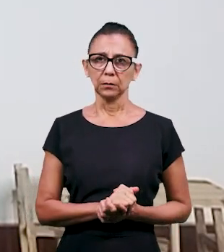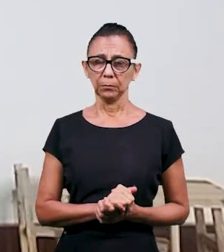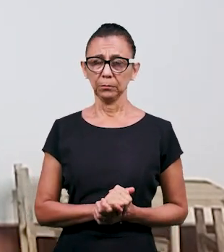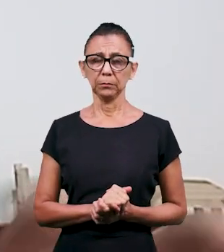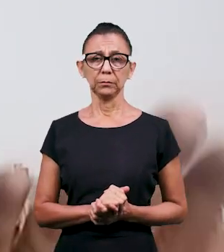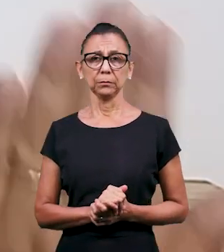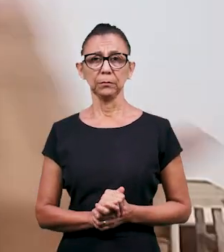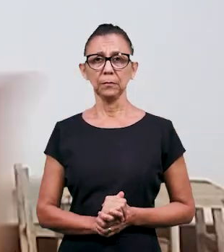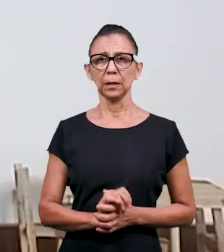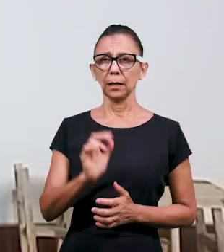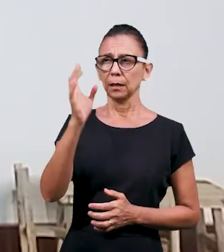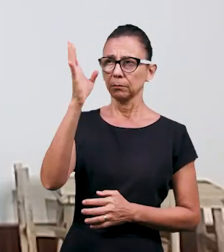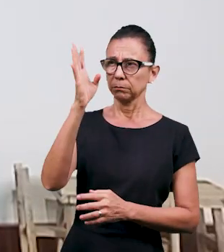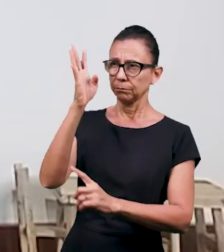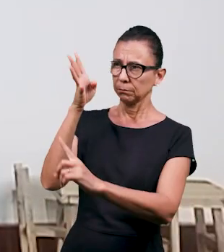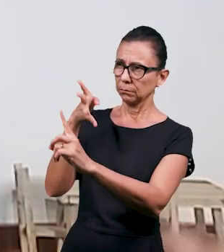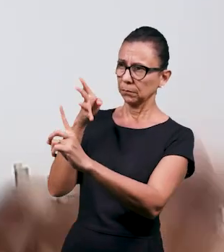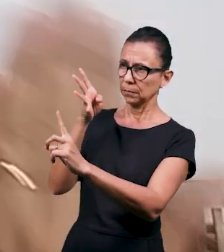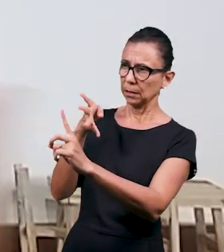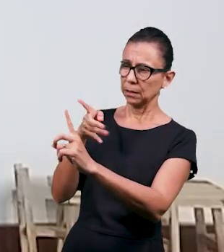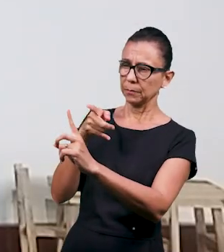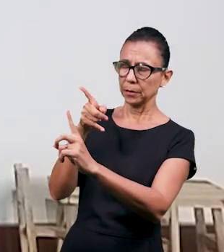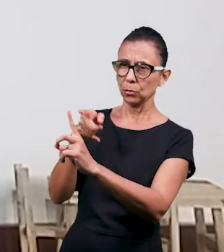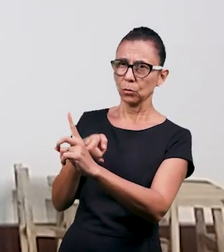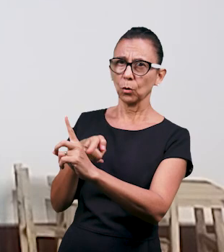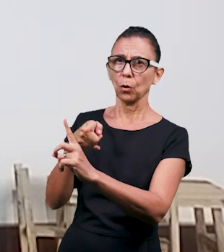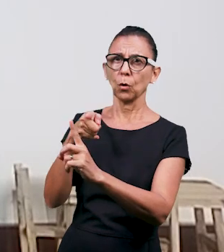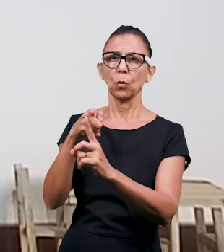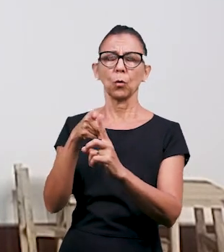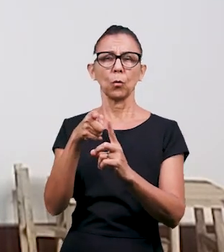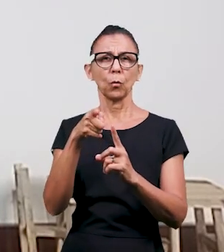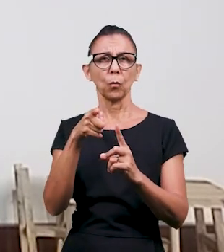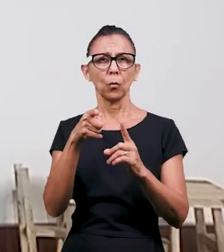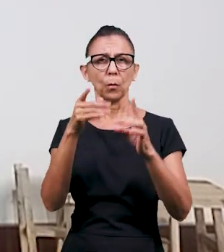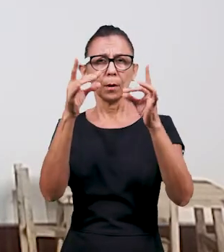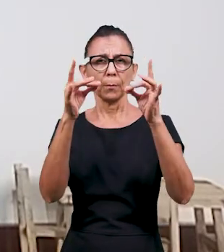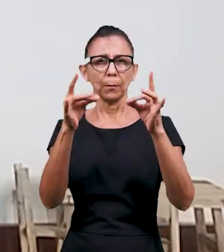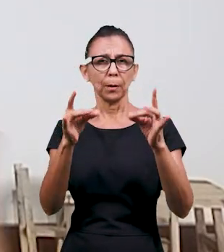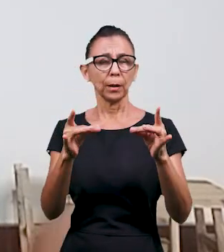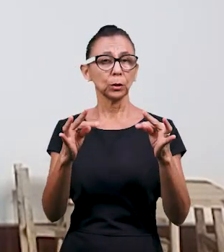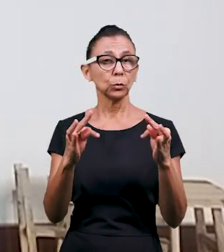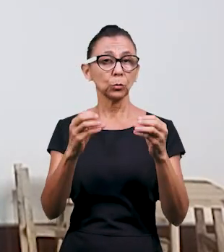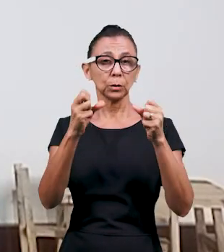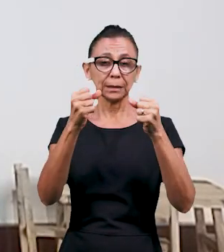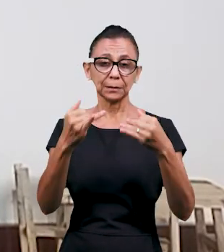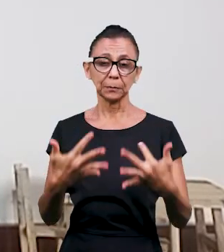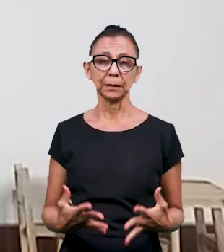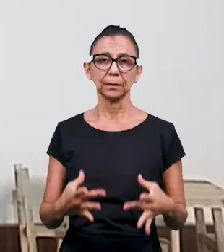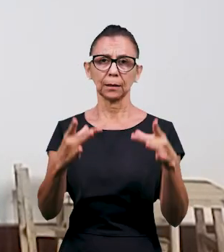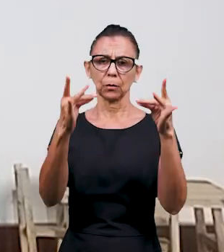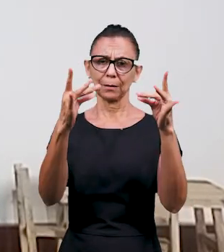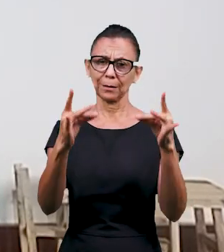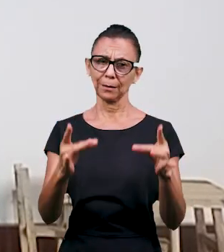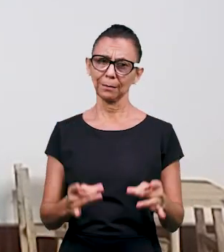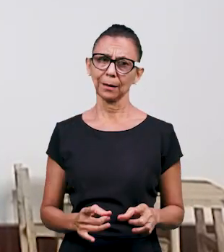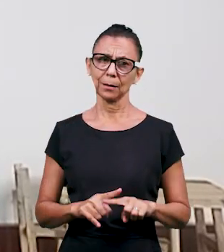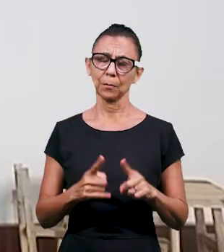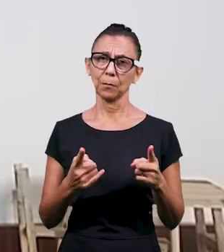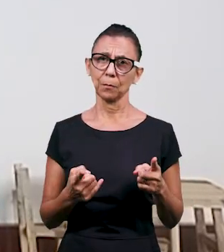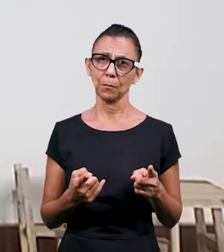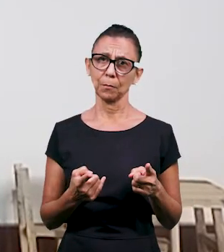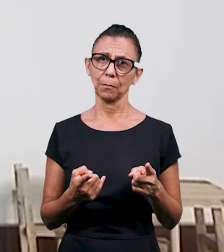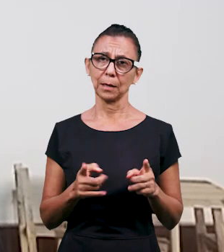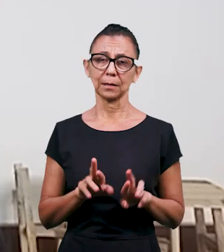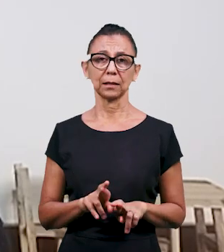audiodescrição das pessoas, das coisas que estão ao redor. Então, aquelas informações que são visuais, ele também vai